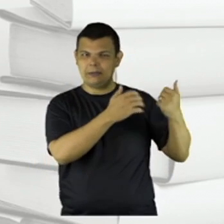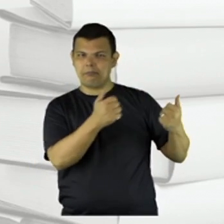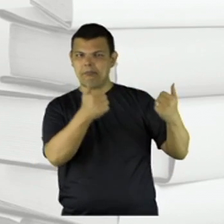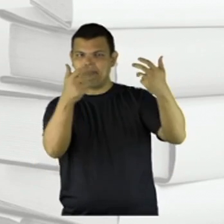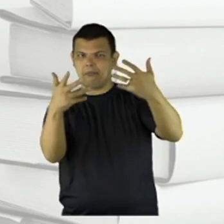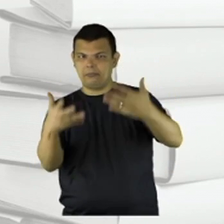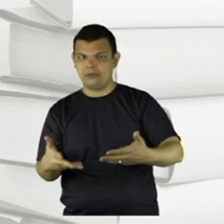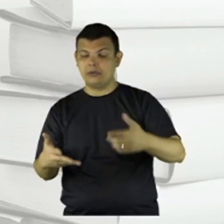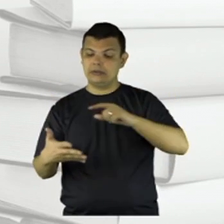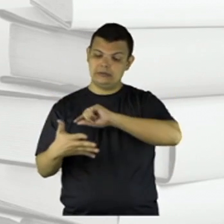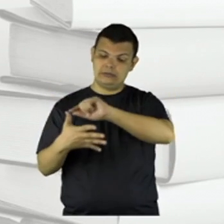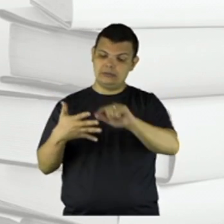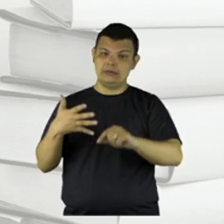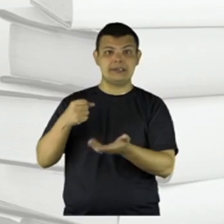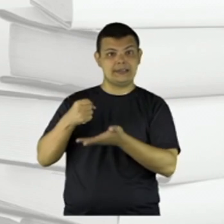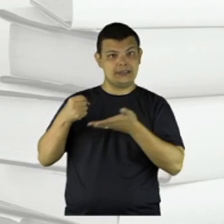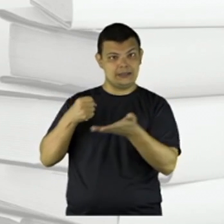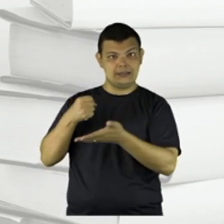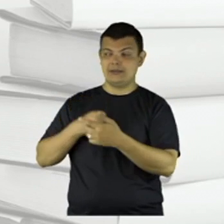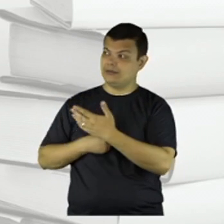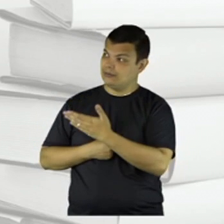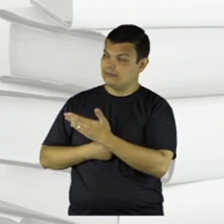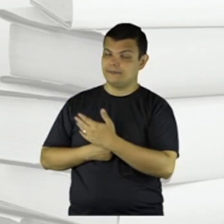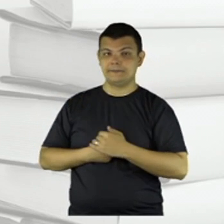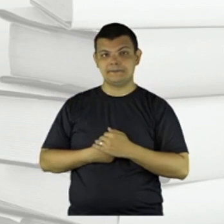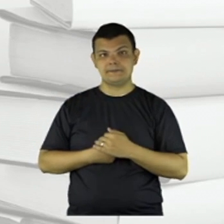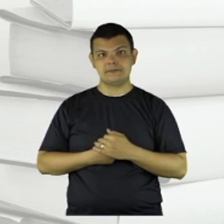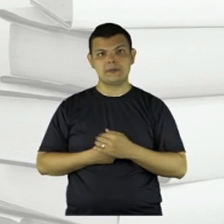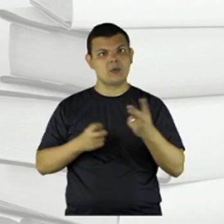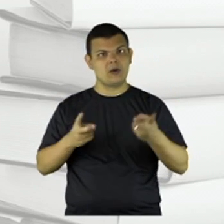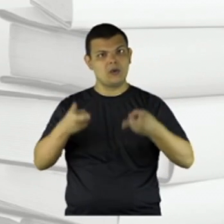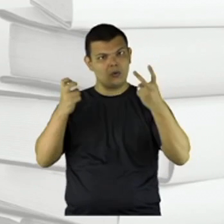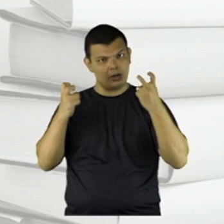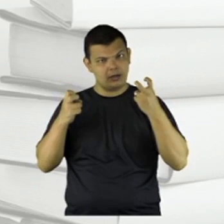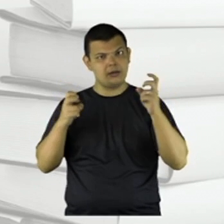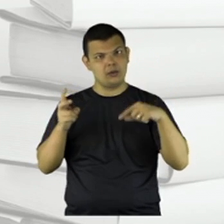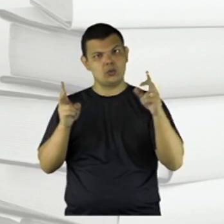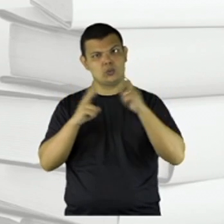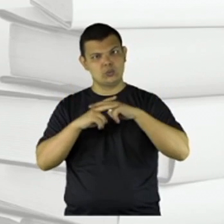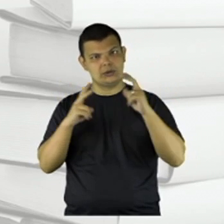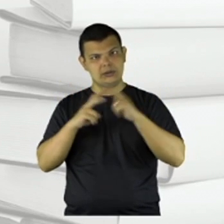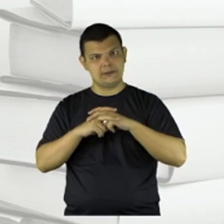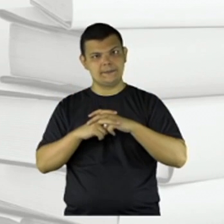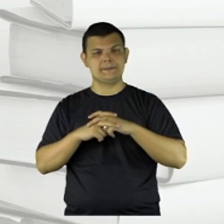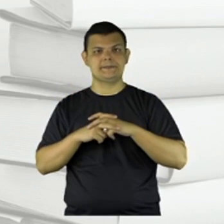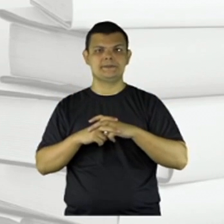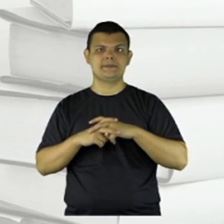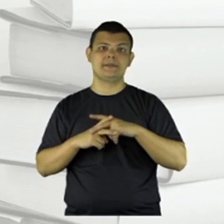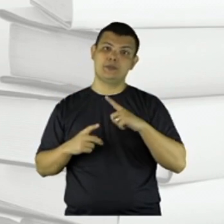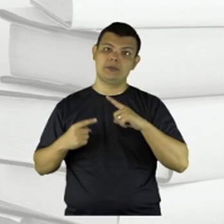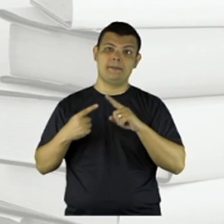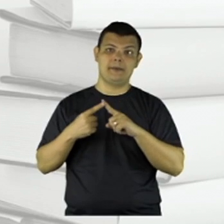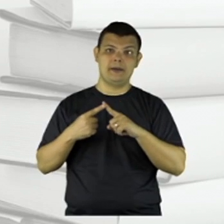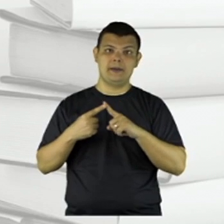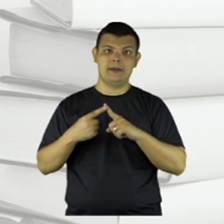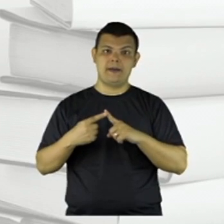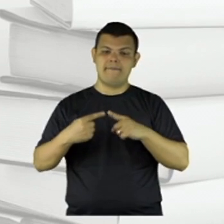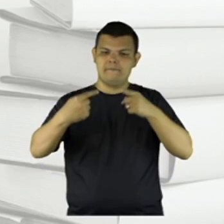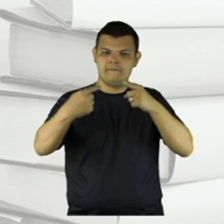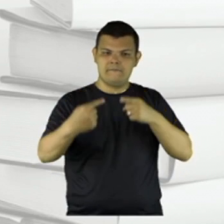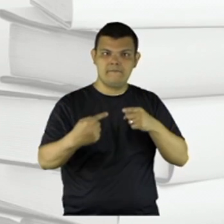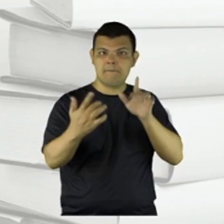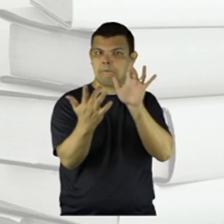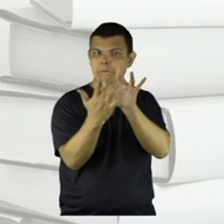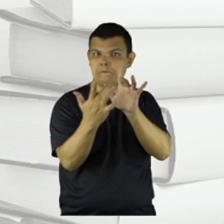A luta ela tem esses 5 princípios, onde você reconhece uma luta. Então você tem o contato